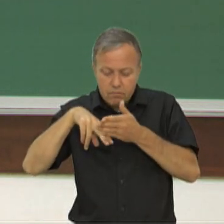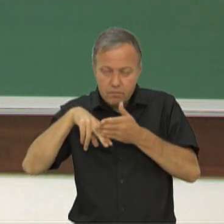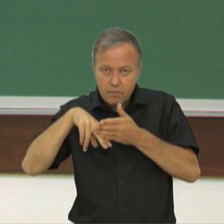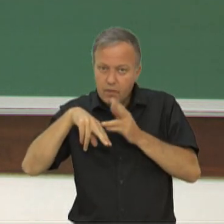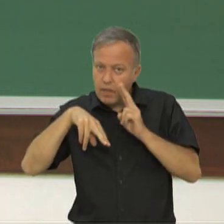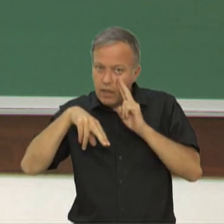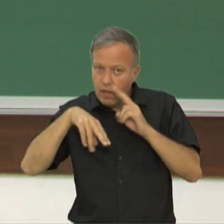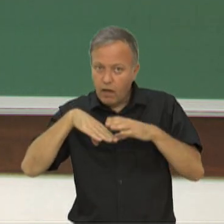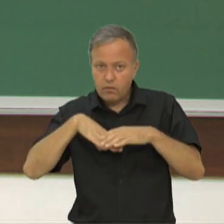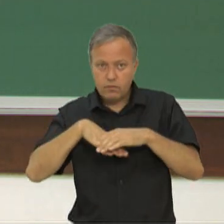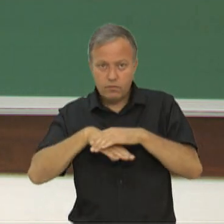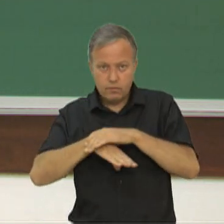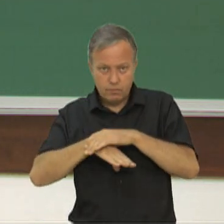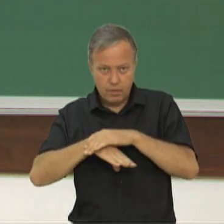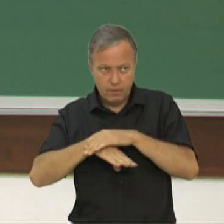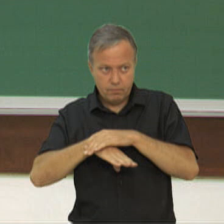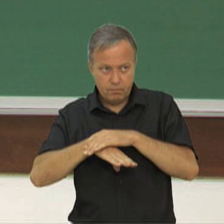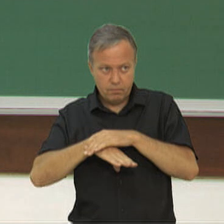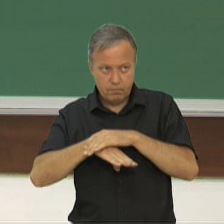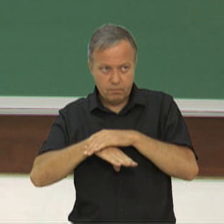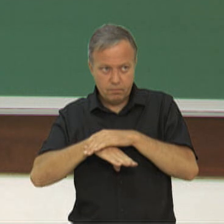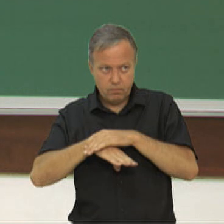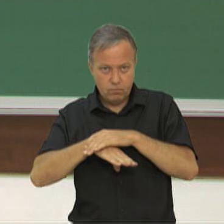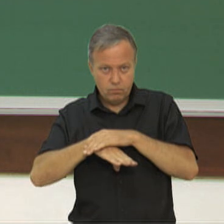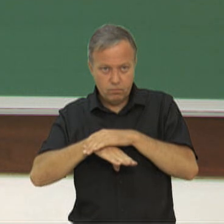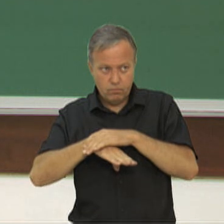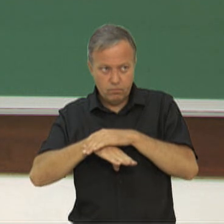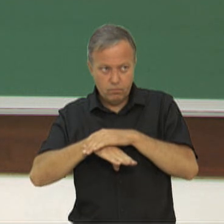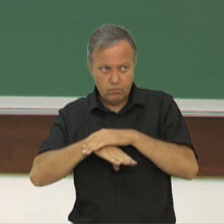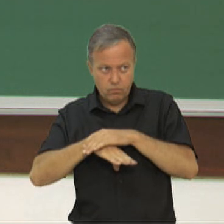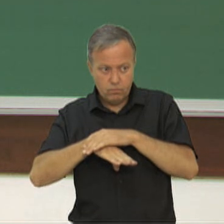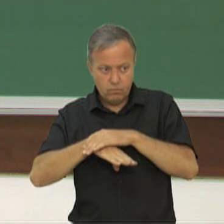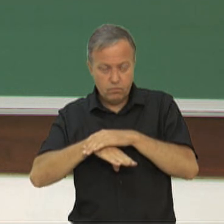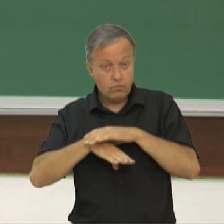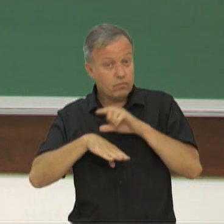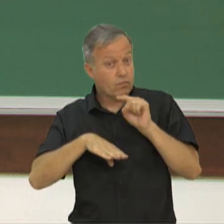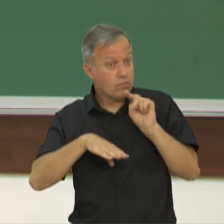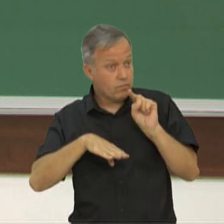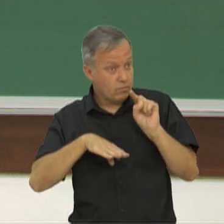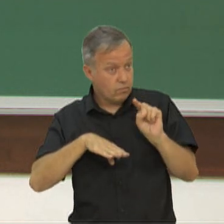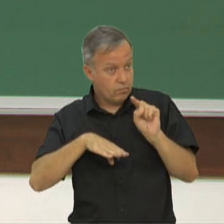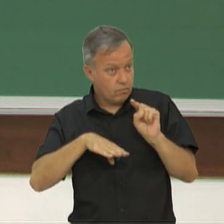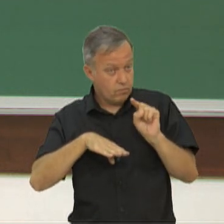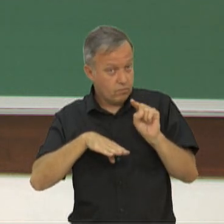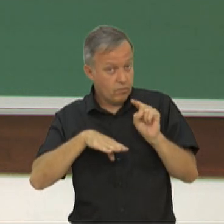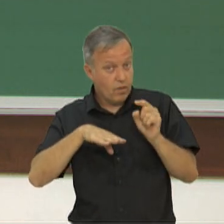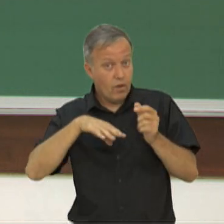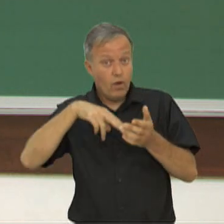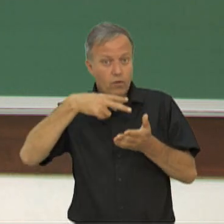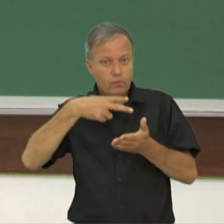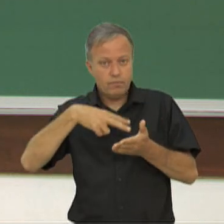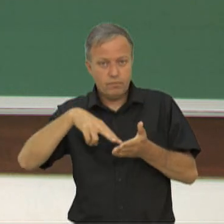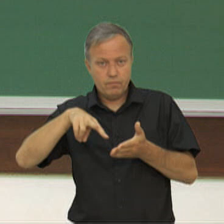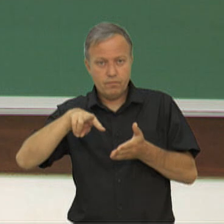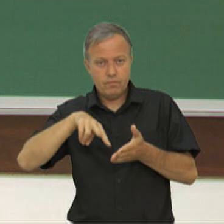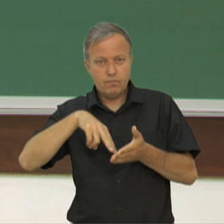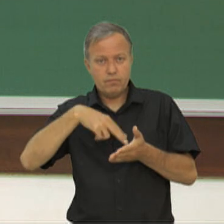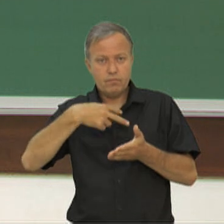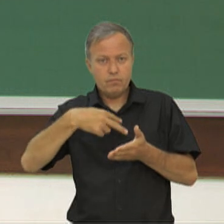para que conseguissem ver as pontas dos pés? Então, aqui os passos se tornaram